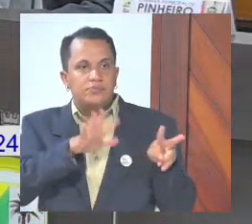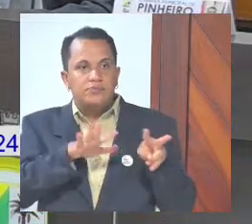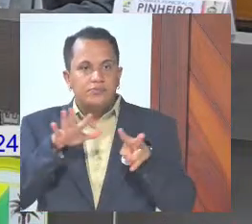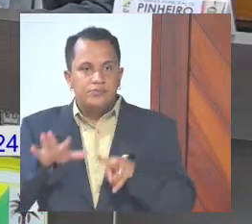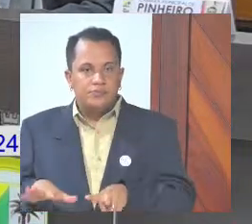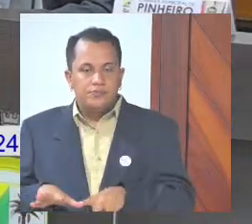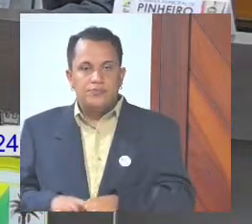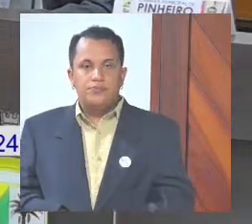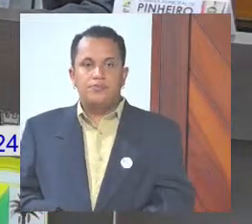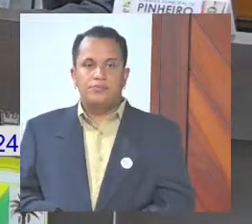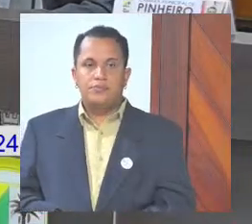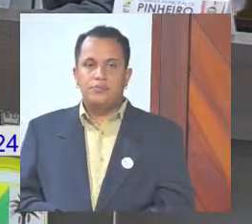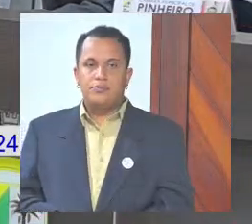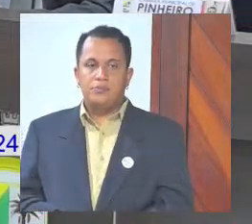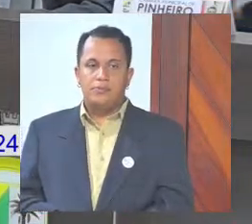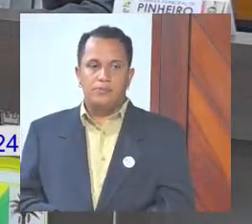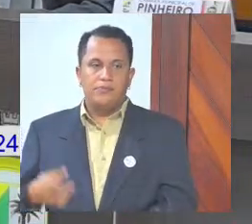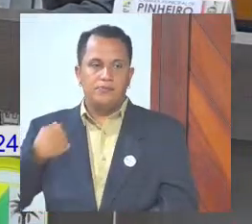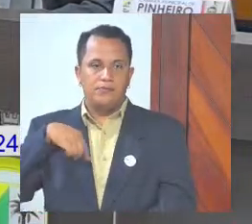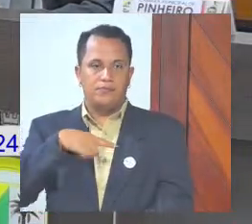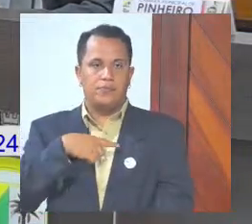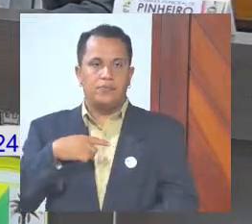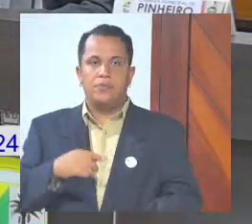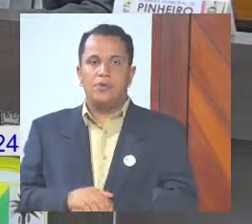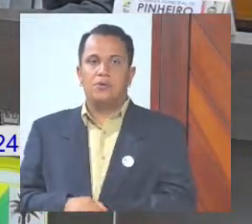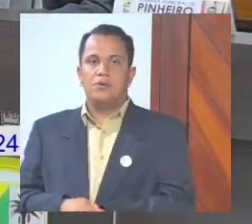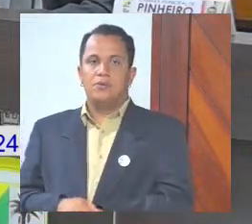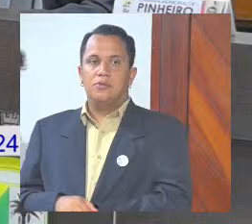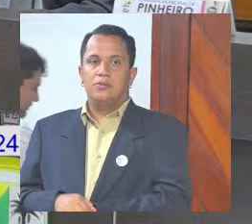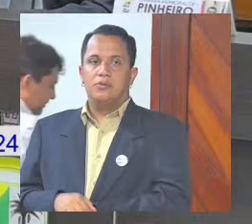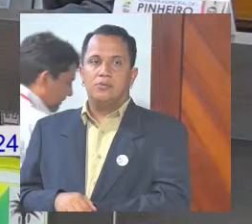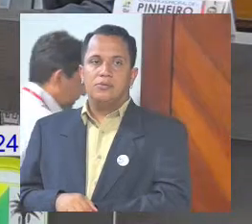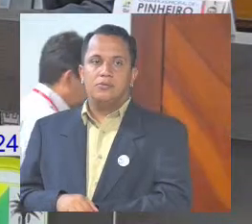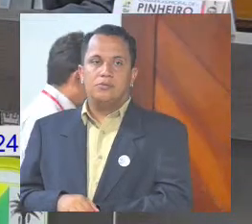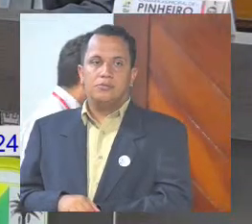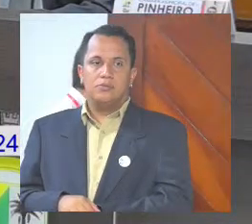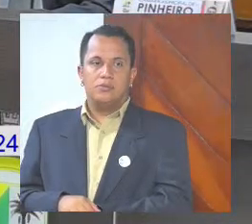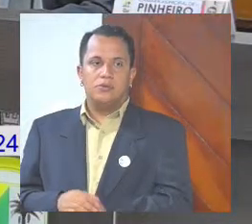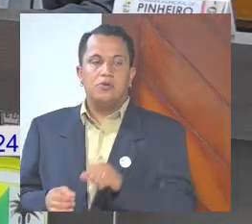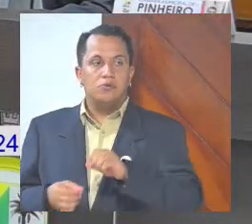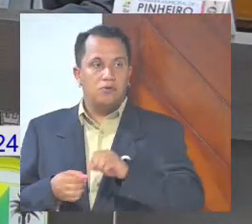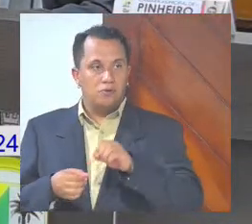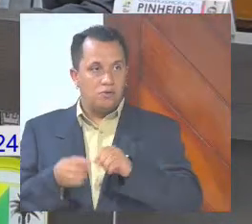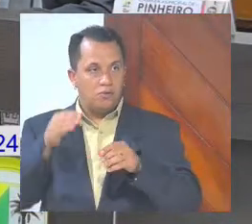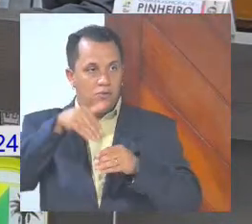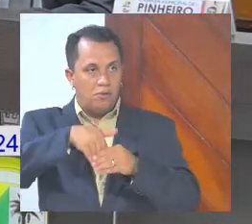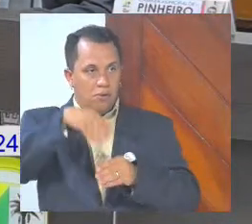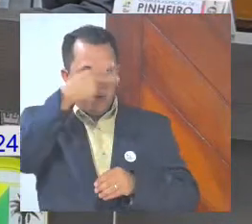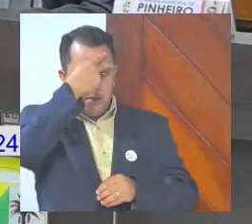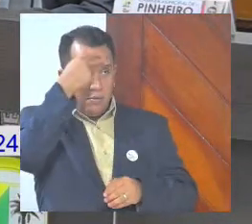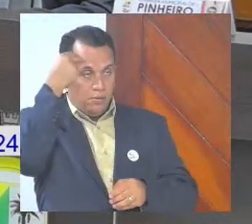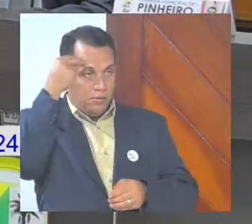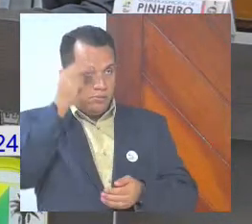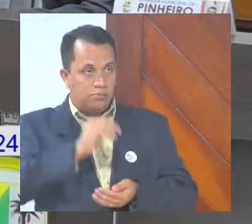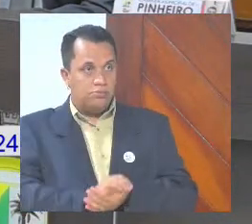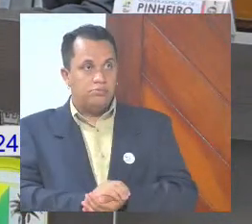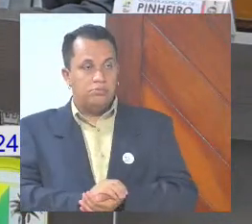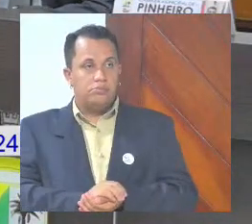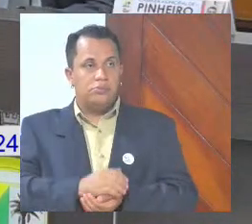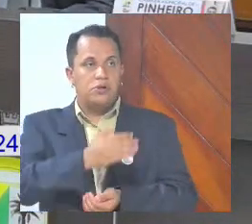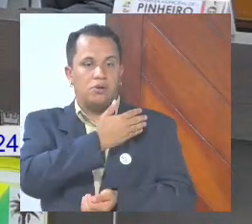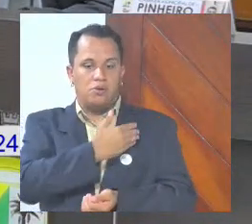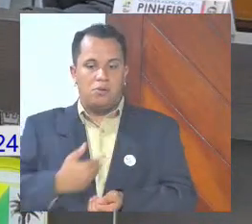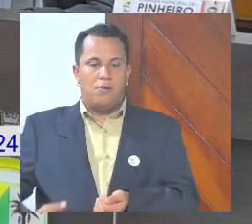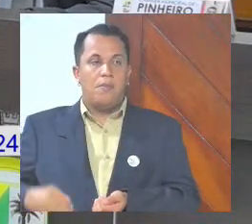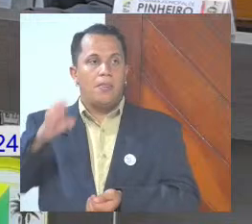semana. Né, para poder fazer uma homenagem ao do Dedeco Mendes, foi vereador, prefeito, deputado